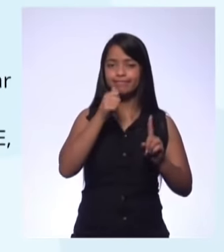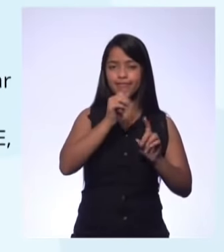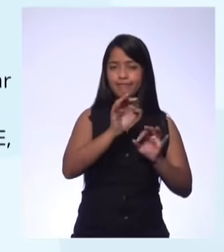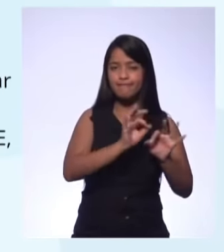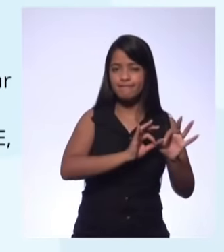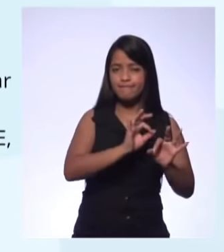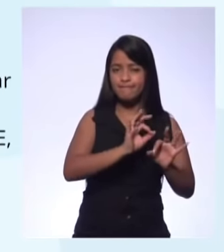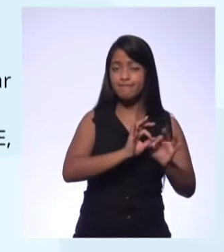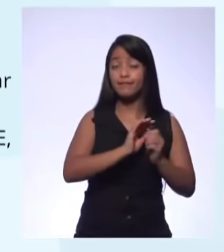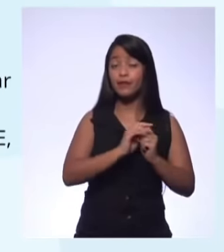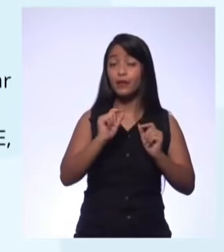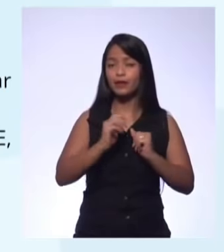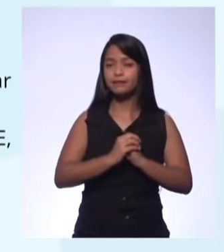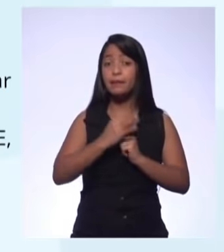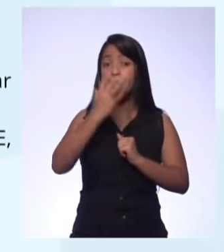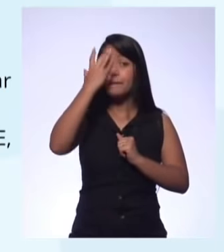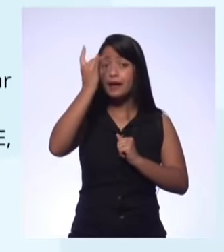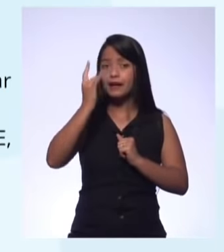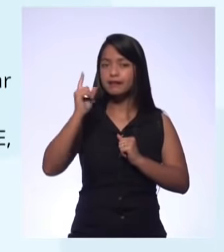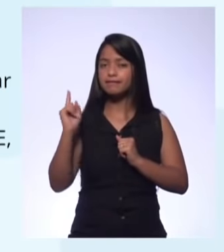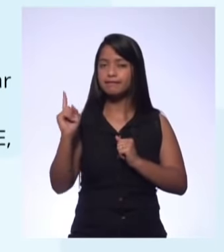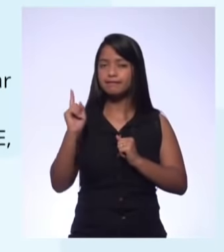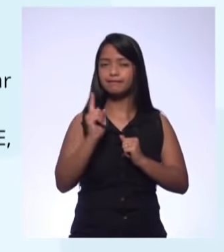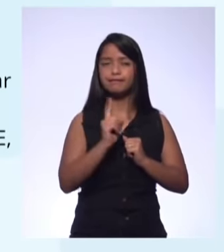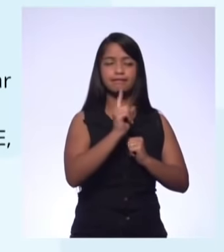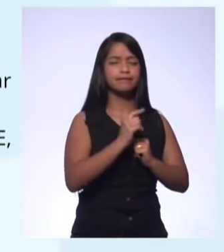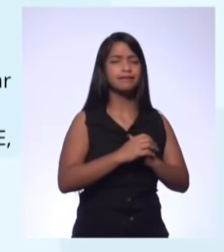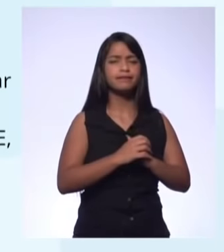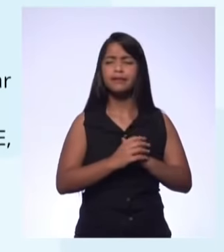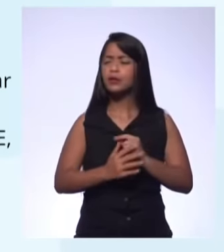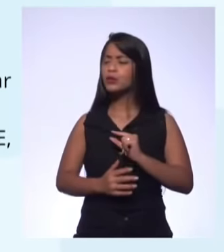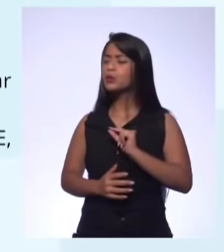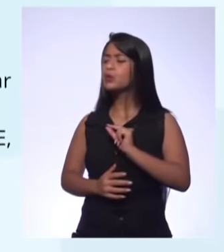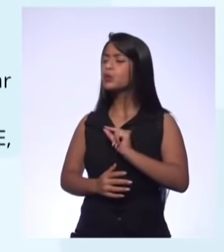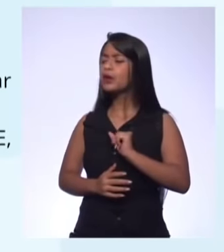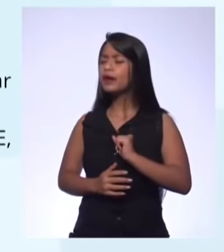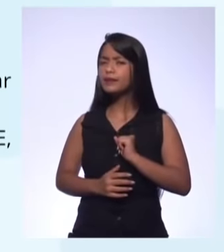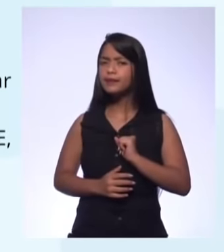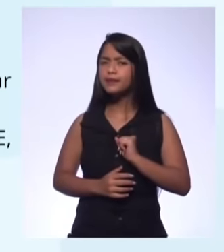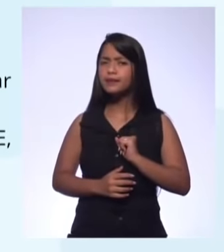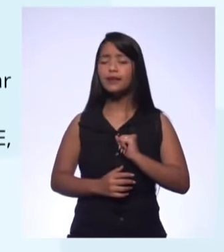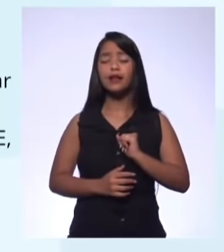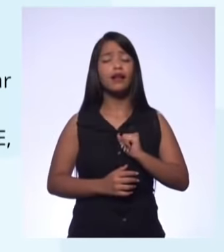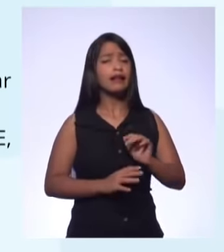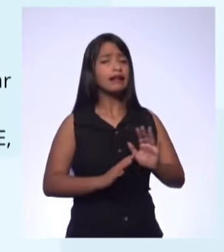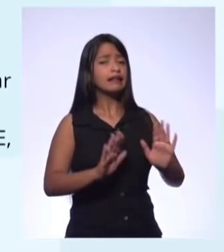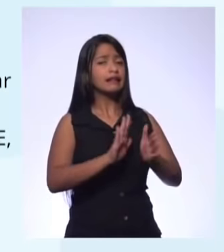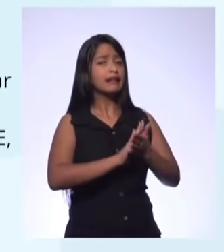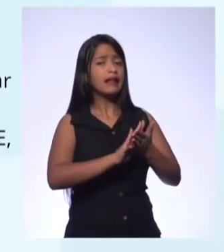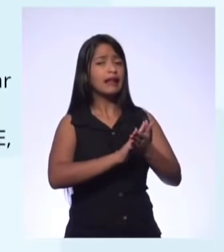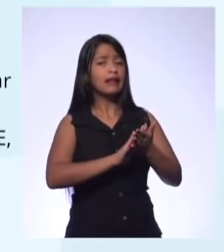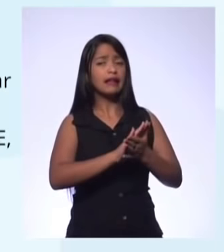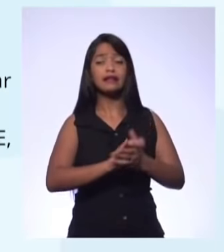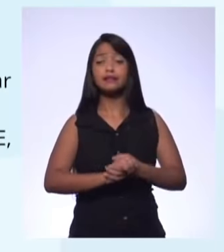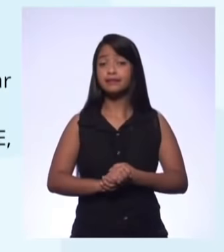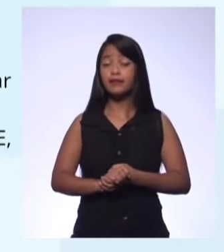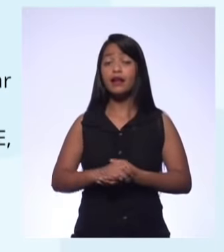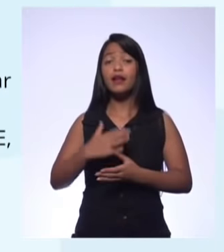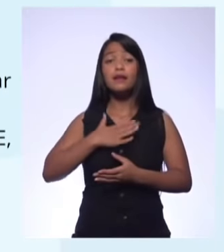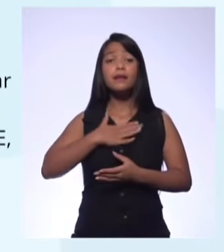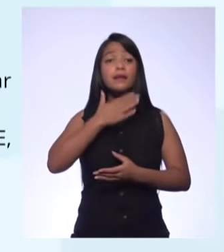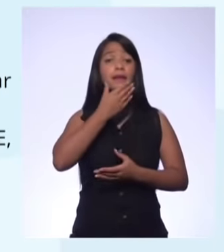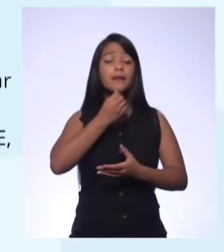Dona Mercedinha, o que deseja, Dona Maria? Nada, querida. Só que meu marido quer comer no jantar um caldo de tripas e